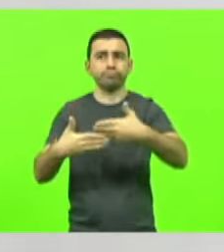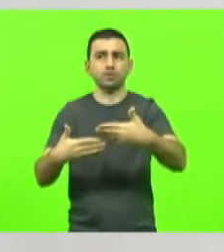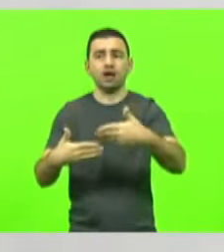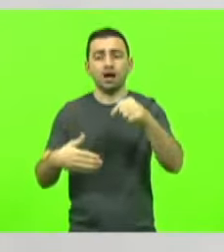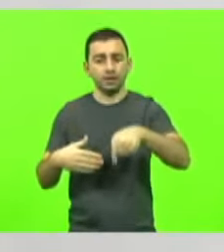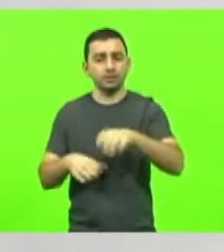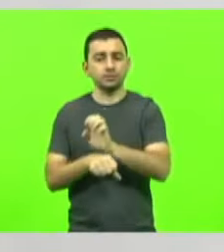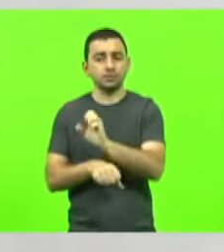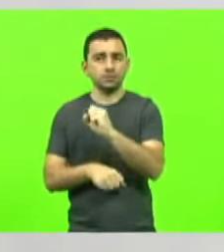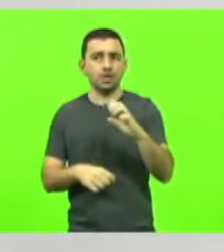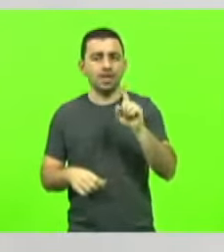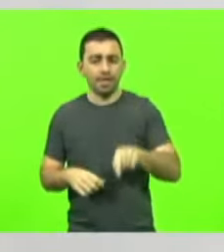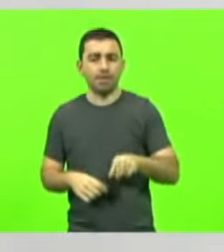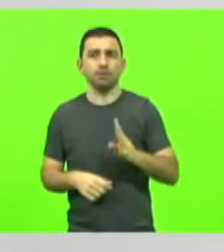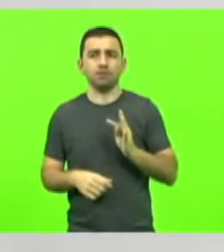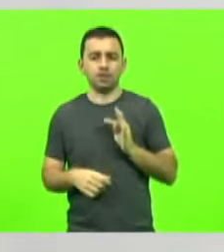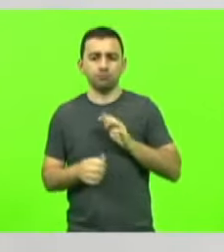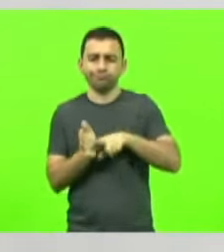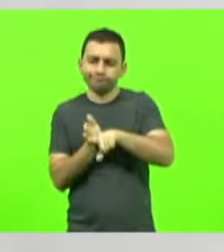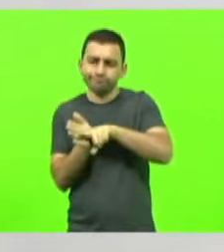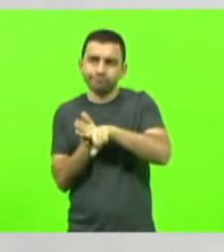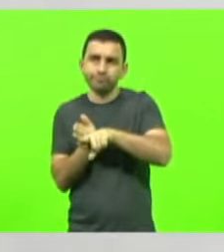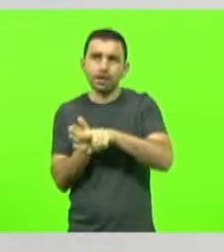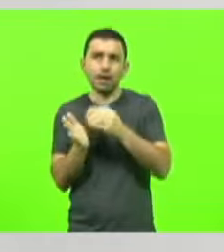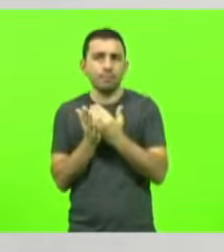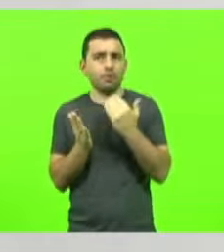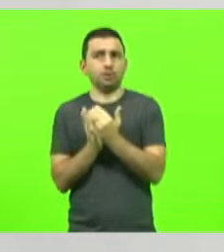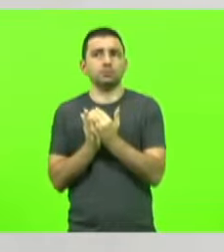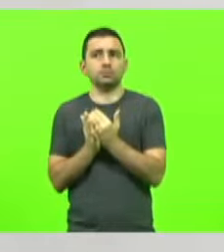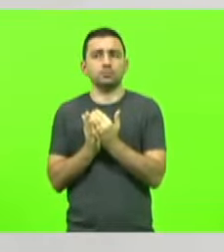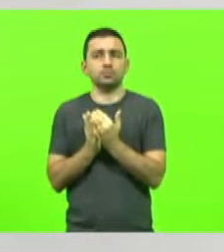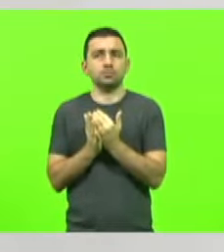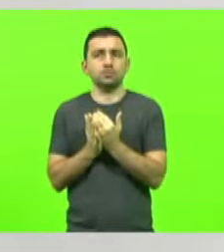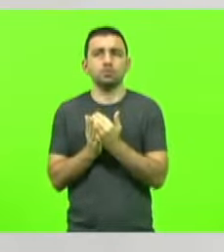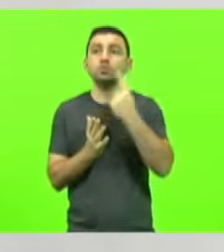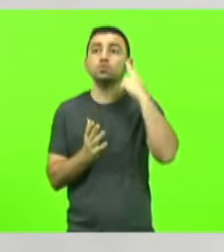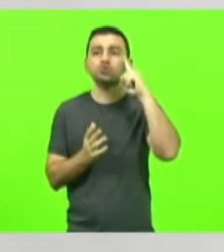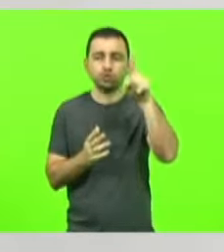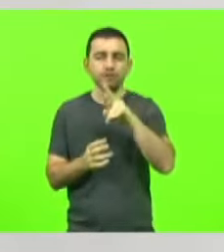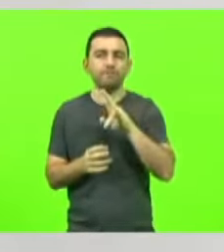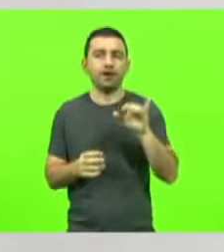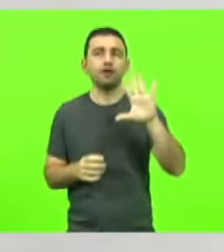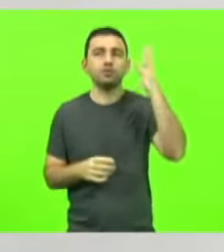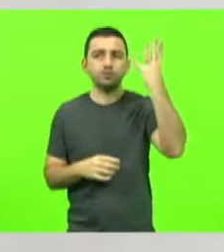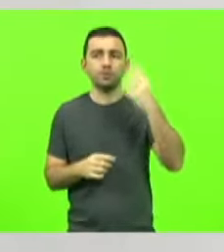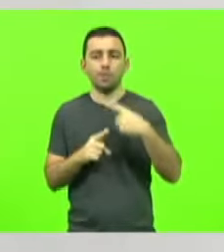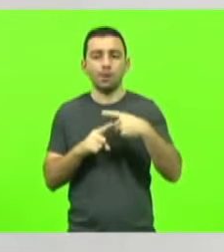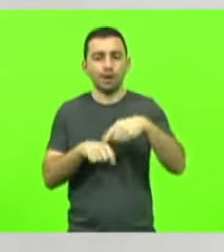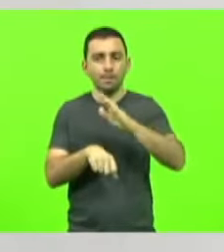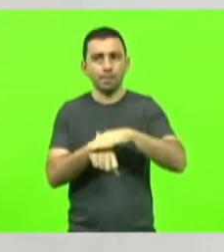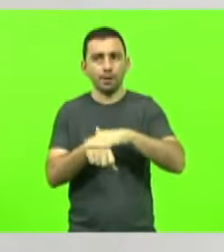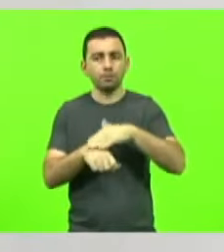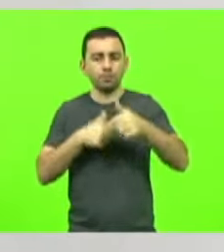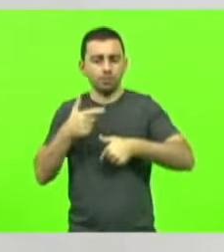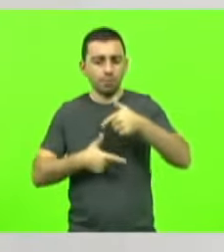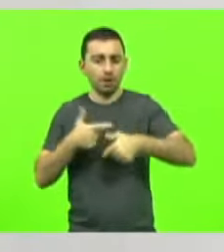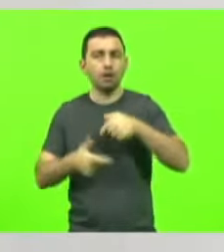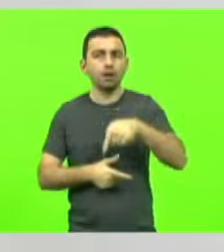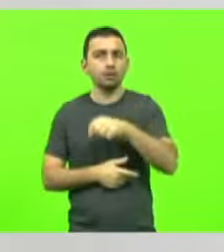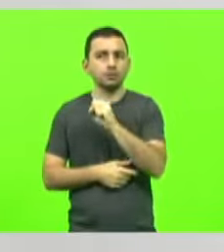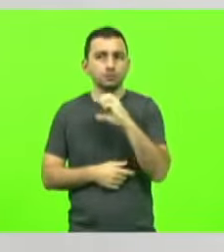a tecnicidade que será observado isso. Um dia isso vai acontecer, graças ao nosso trabalho aqui no Estado de Santa Catarina,